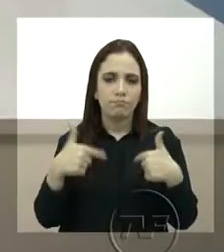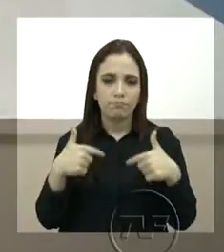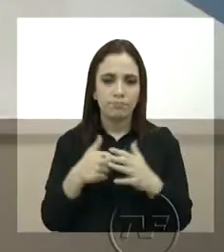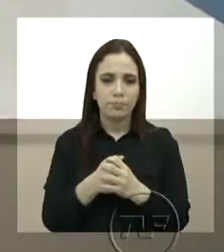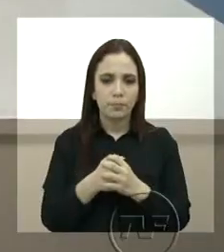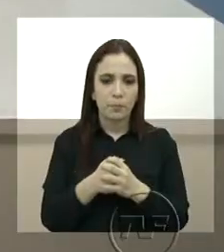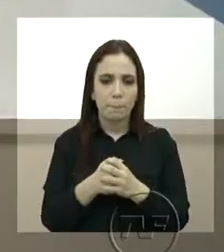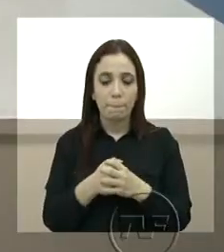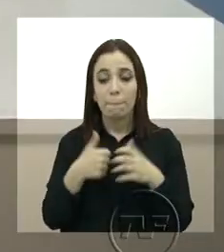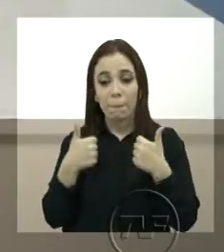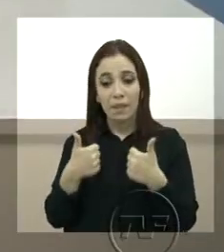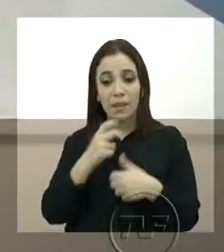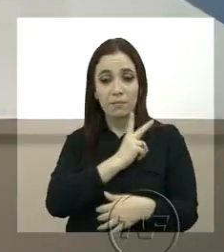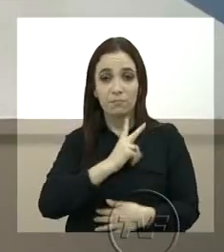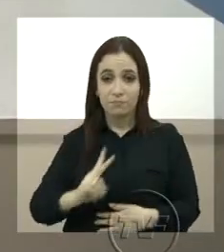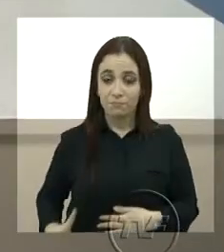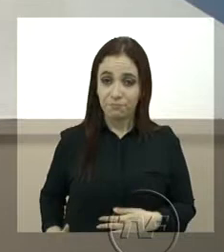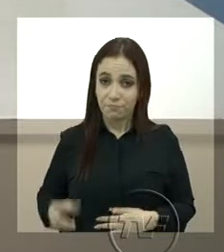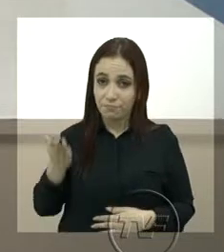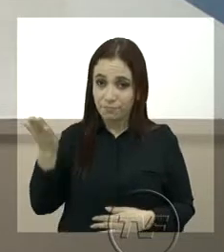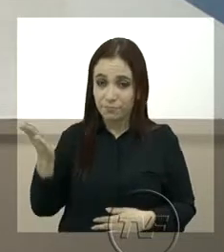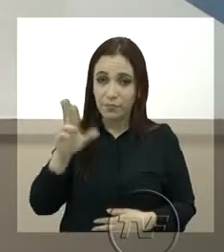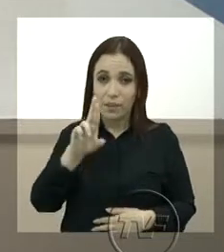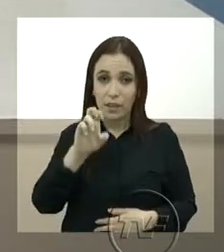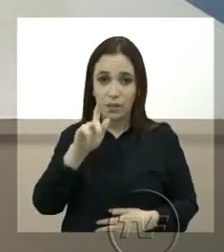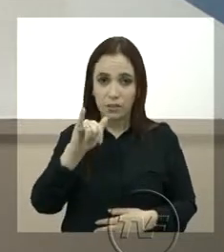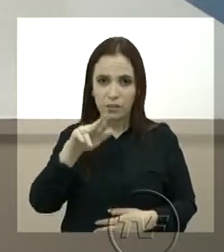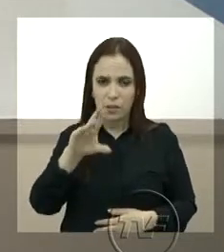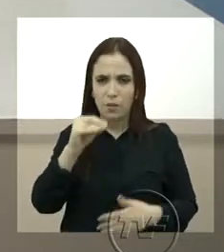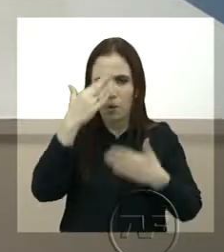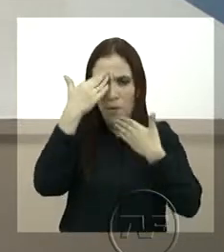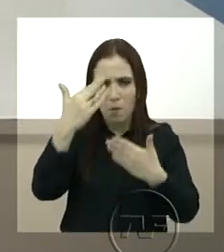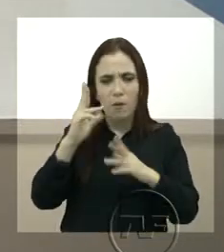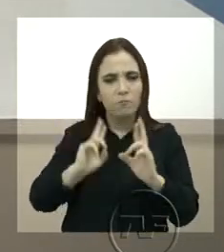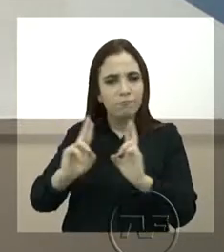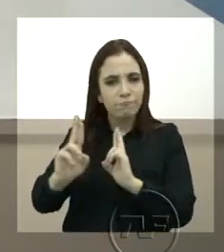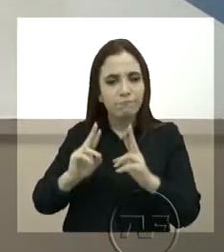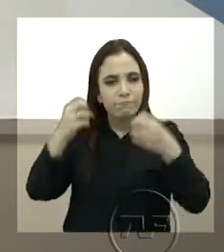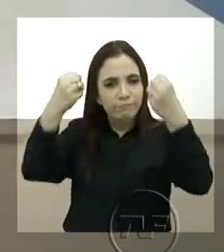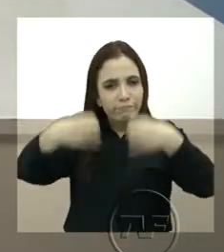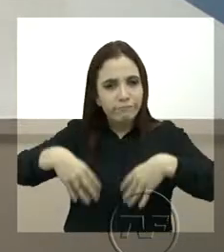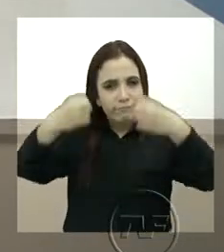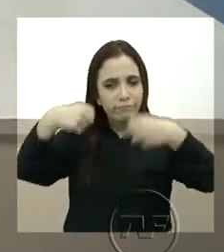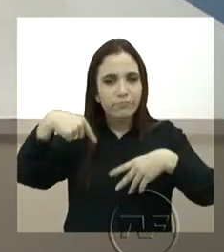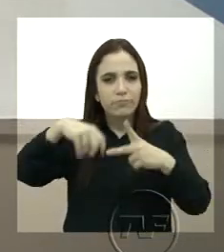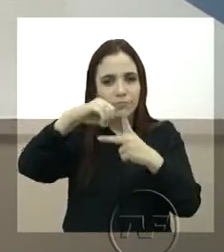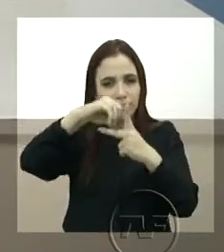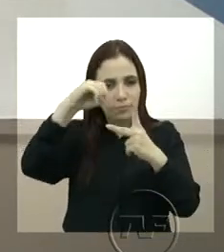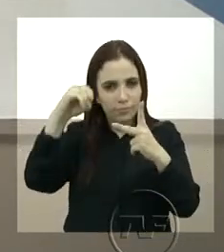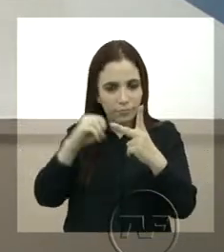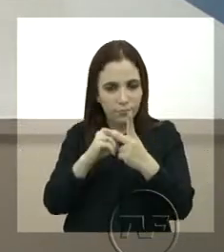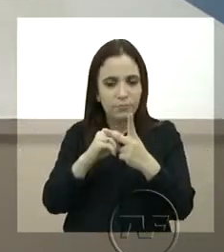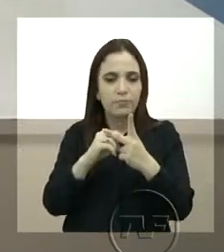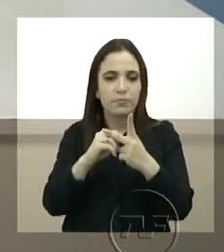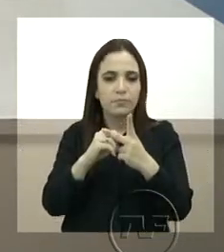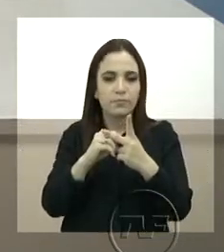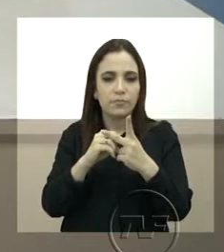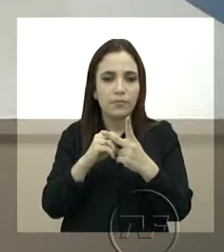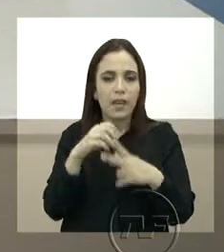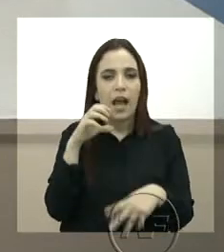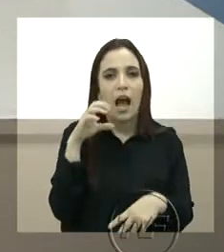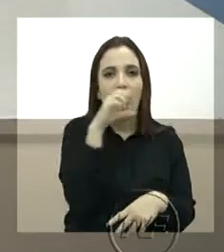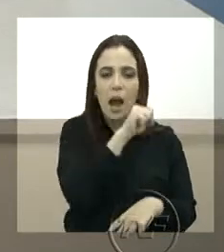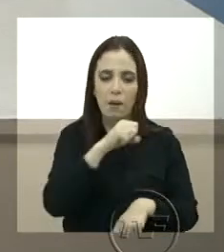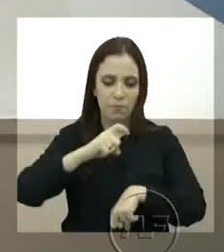renda. Muito bem, vereador Sargento Reginaldo, obrigado pela presença do senhor aqui no programa Pela Ordem. Passou muito